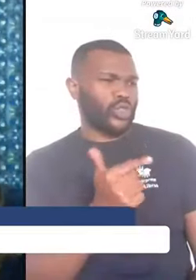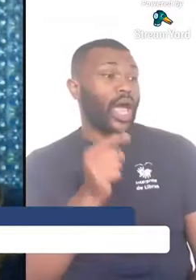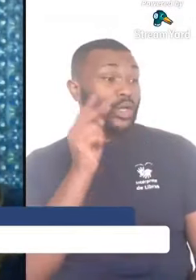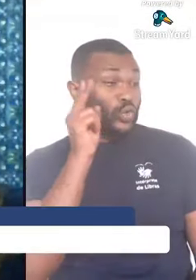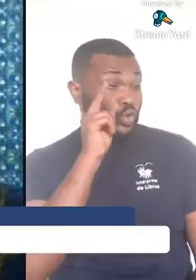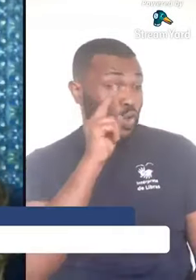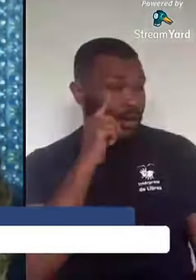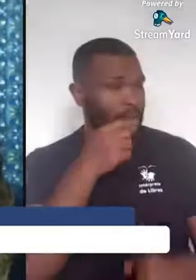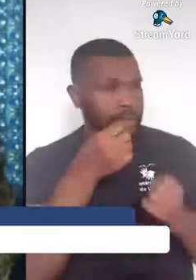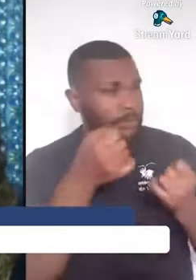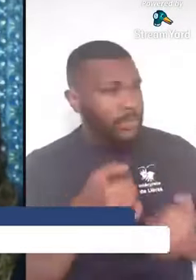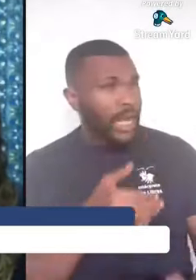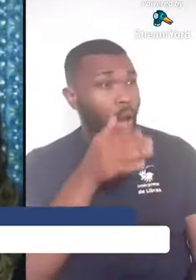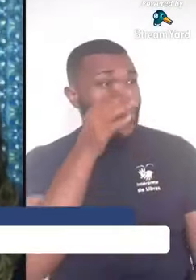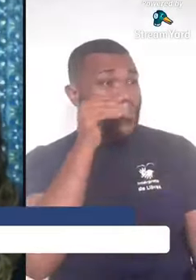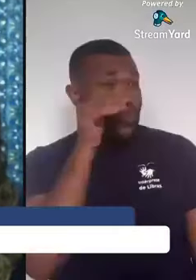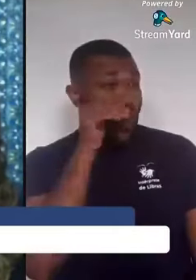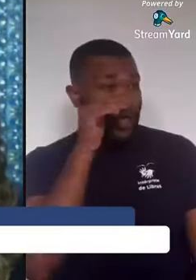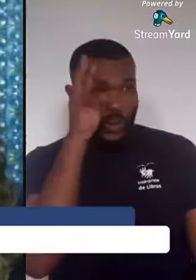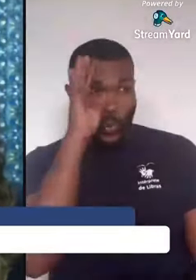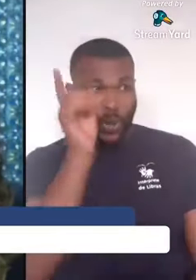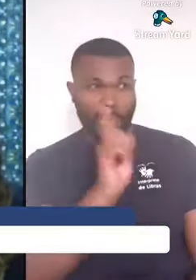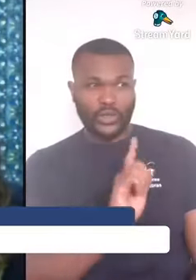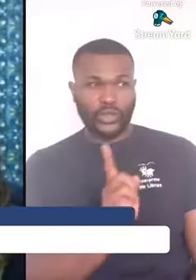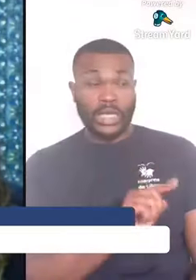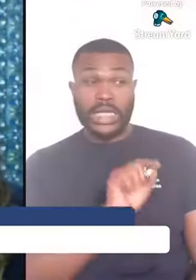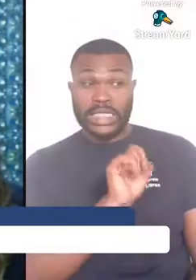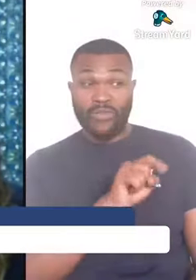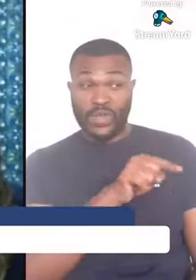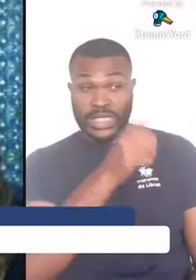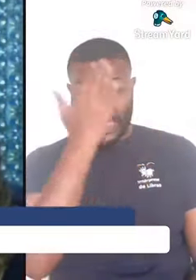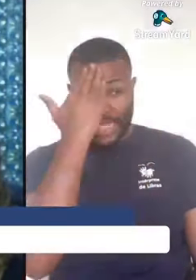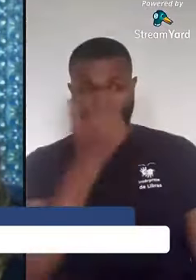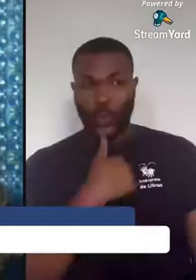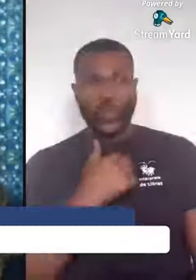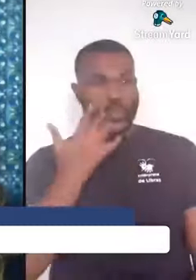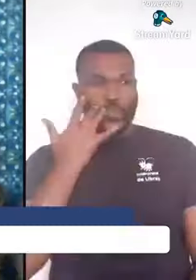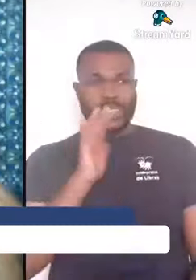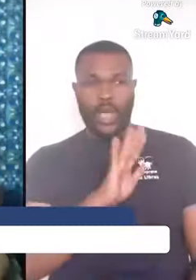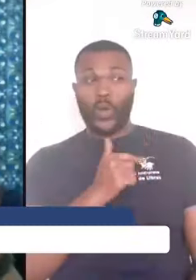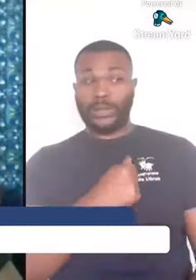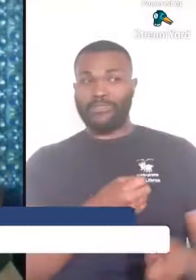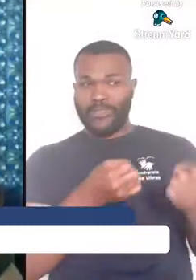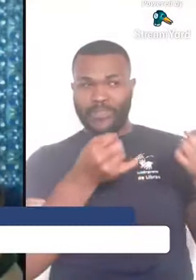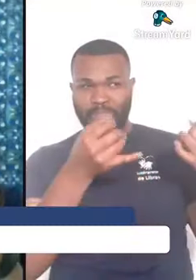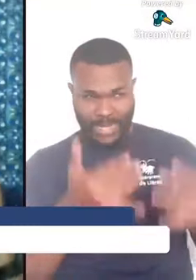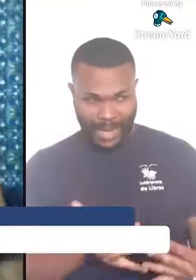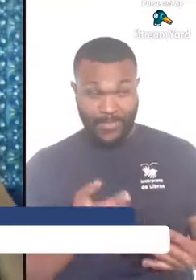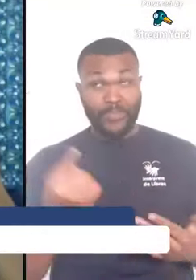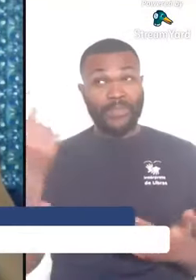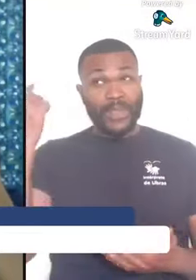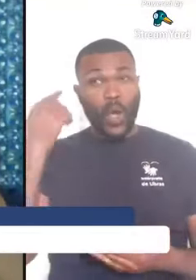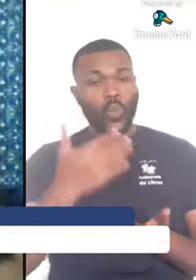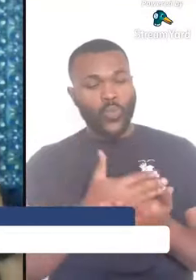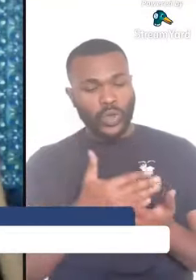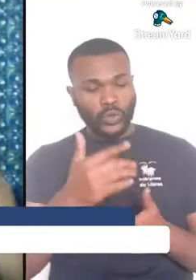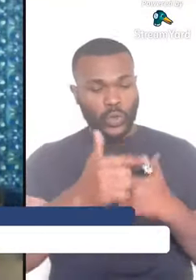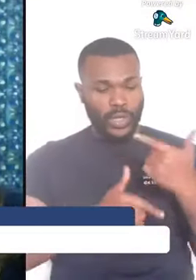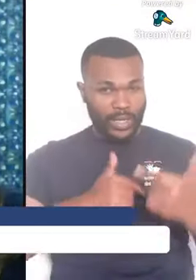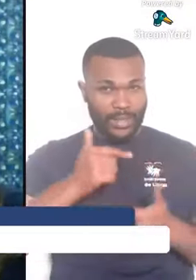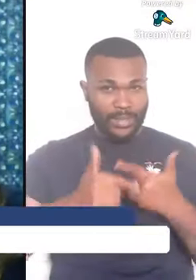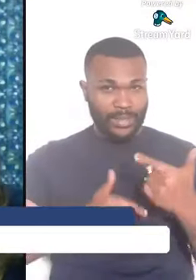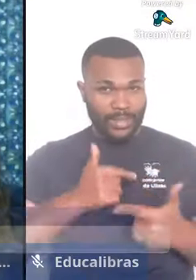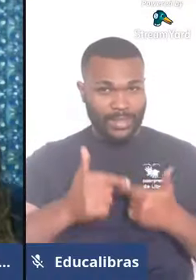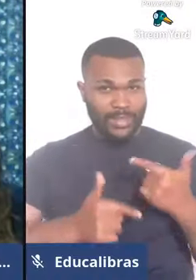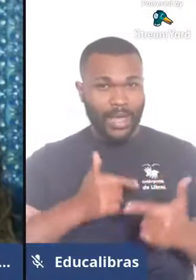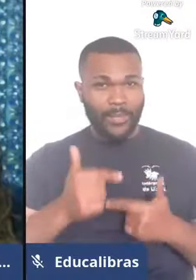ninguém imagina isso, mas quando a gente chegou, não sei se você sabe disso, Cid, quando a gente chegou para trabalhar, a secretaria, ela